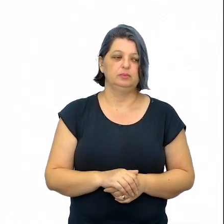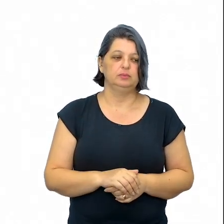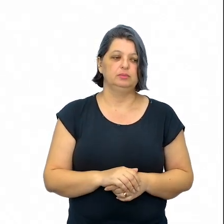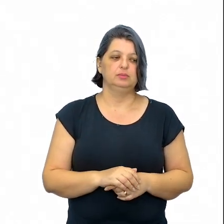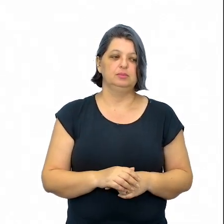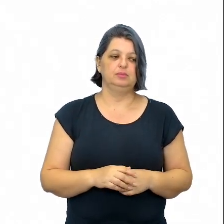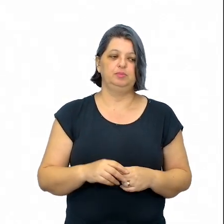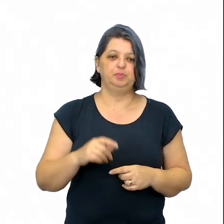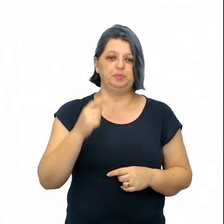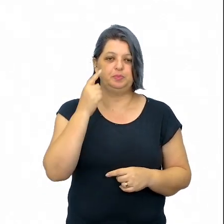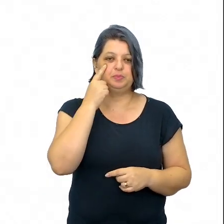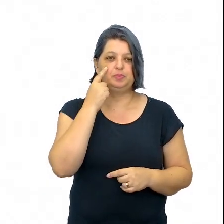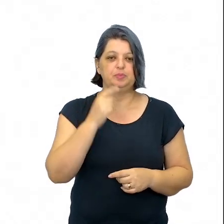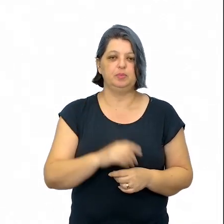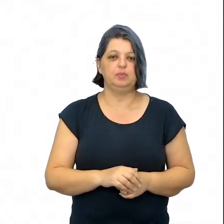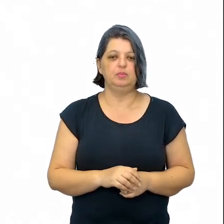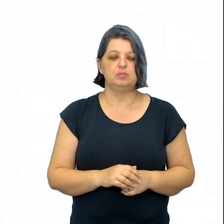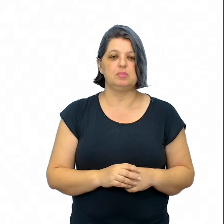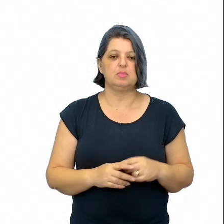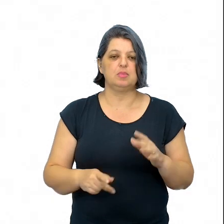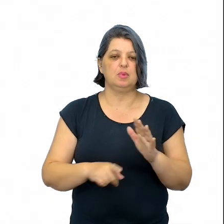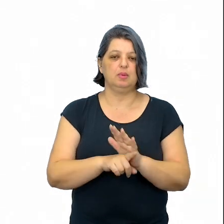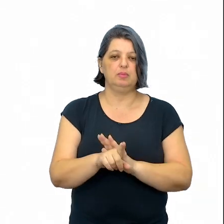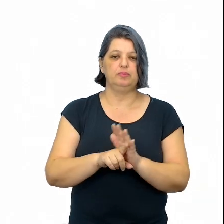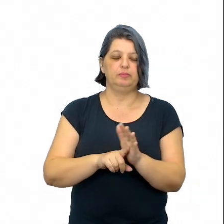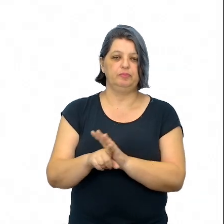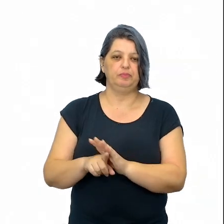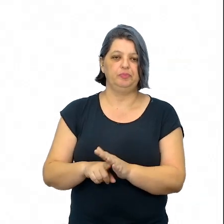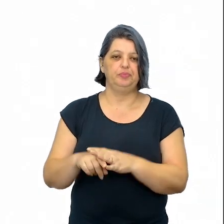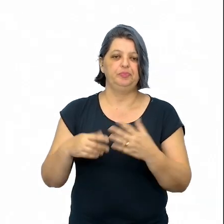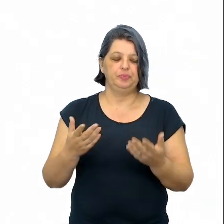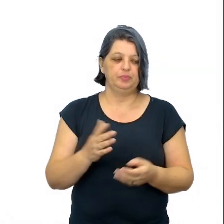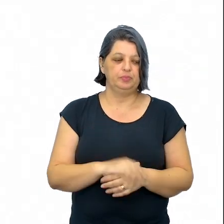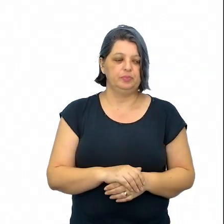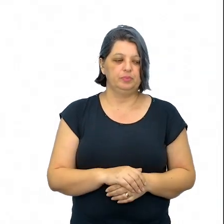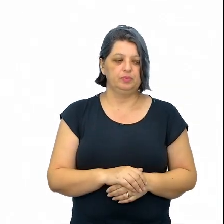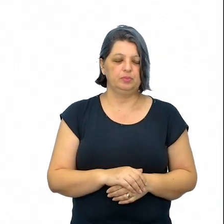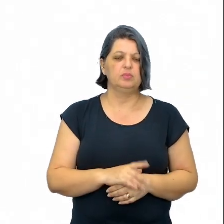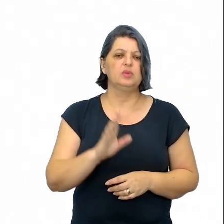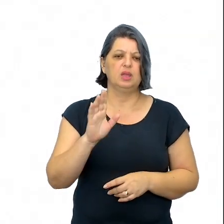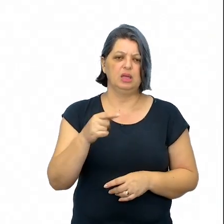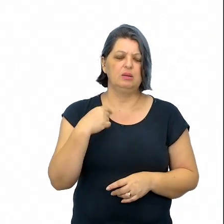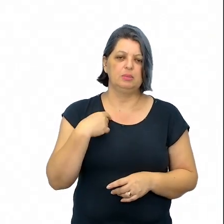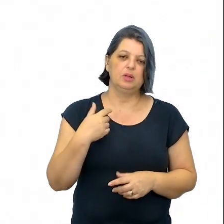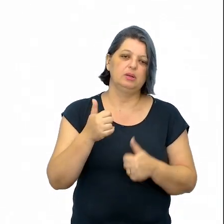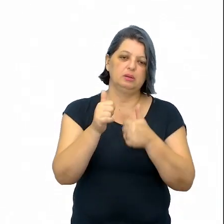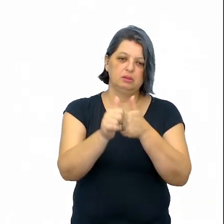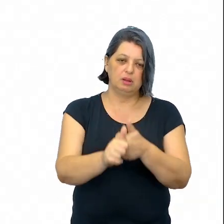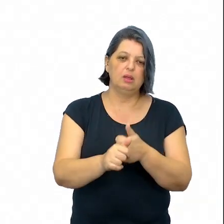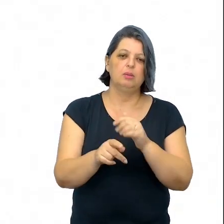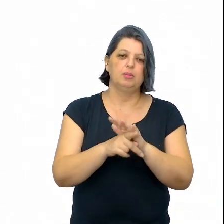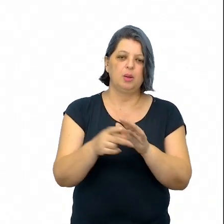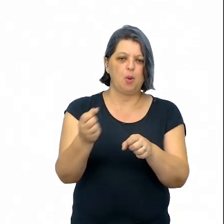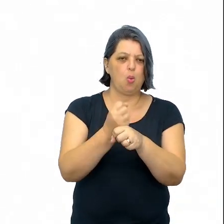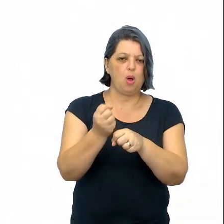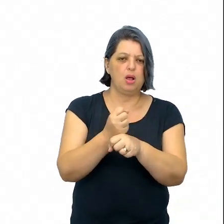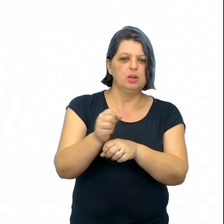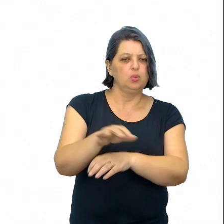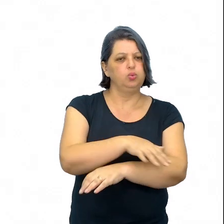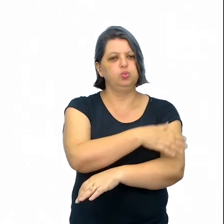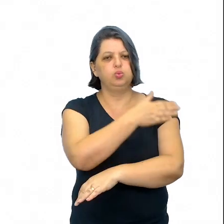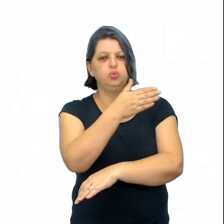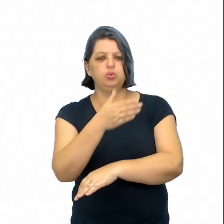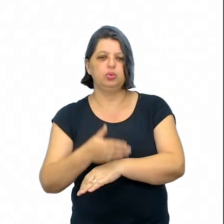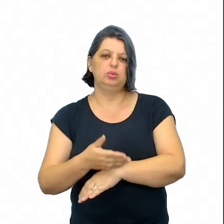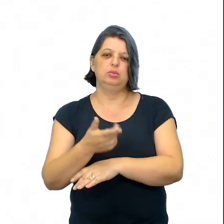Onde que eu começo a fazer? Talvez eu comece lá no ciclo 1 com parte todo, eu sei que ela vai seguir ao longo dos anos do conteúdo, ela vai tendo